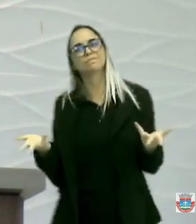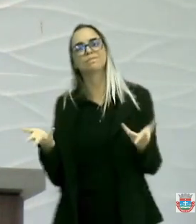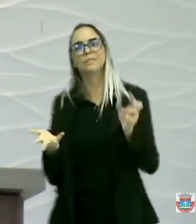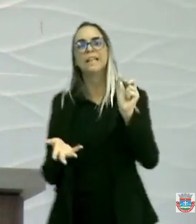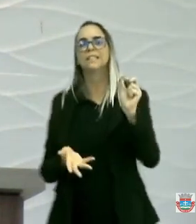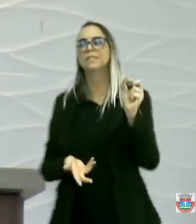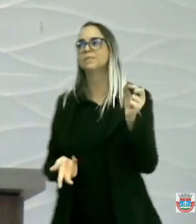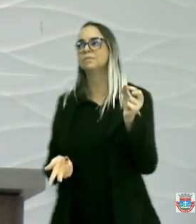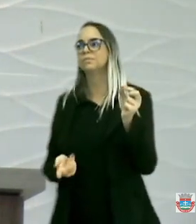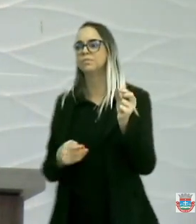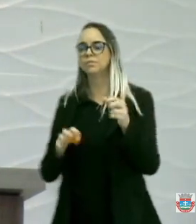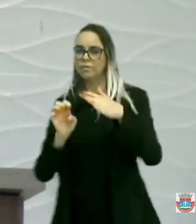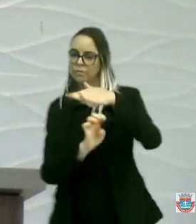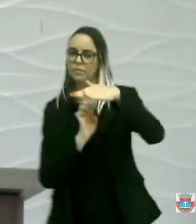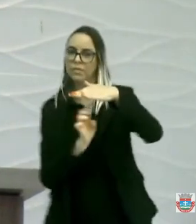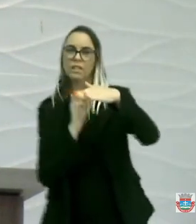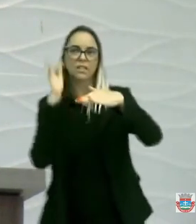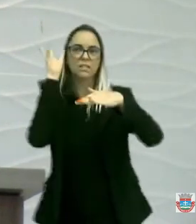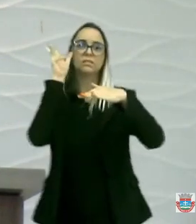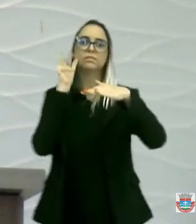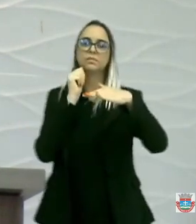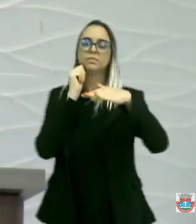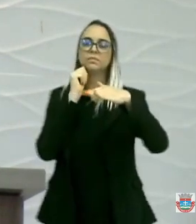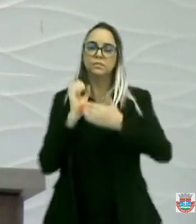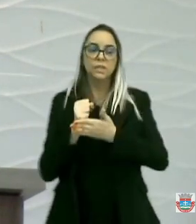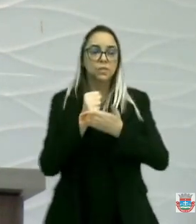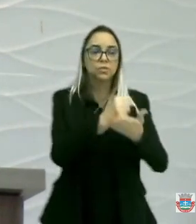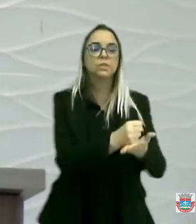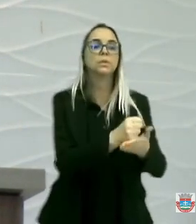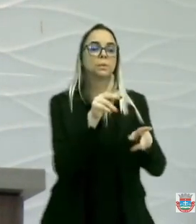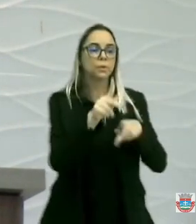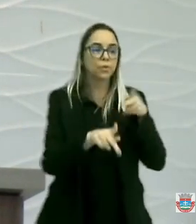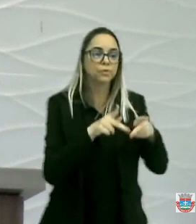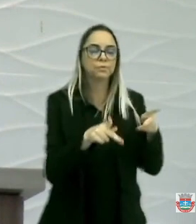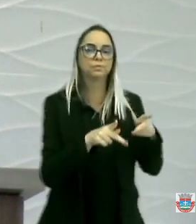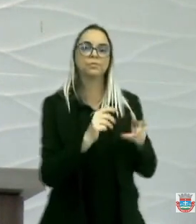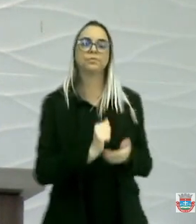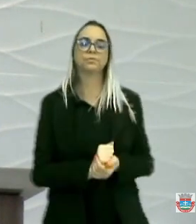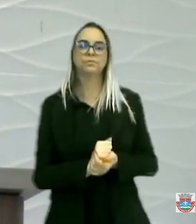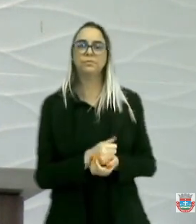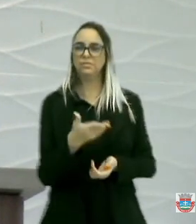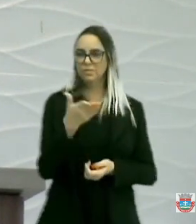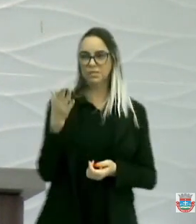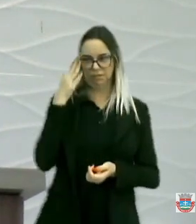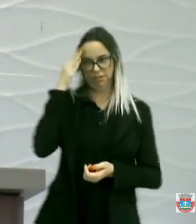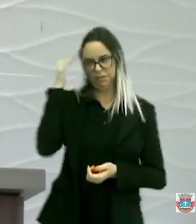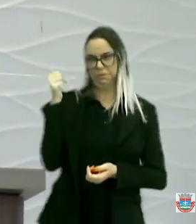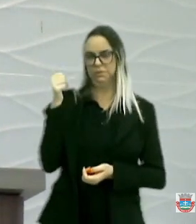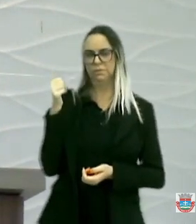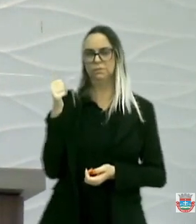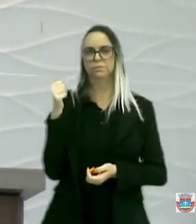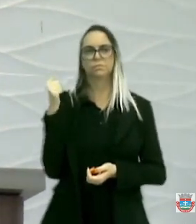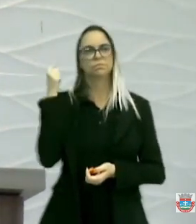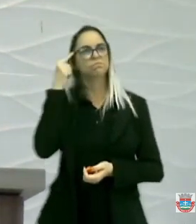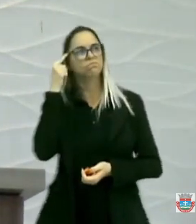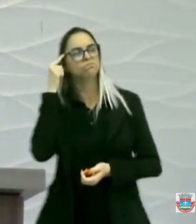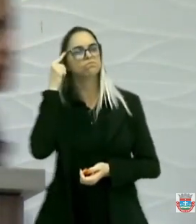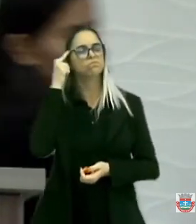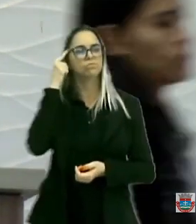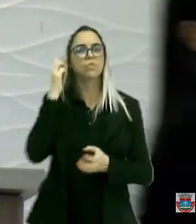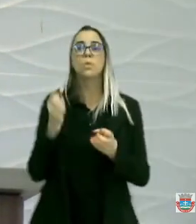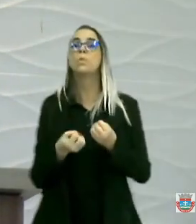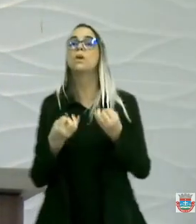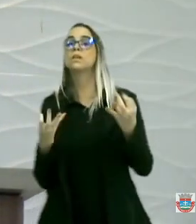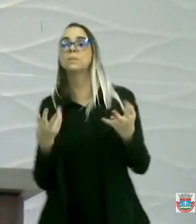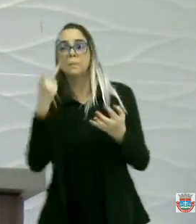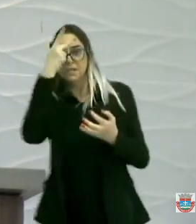o empresário Zé Almeida que está aí ajudando ao povo. Vocês têm noção da quantidade de pessoas que é ajudada